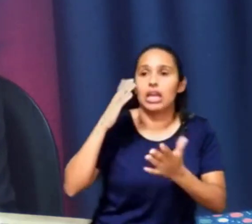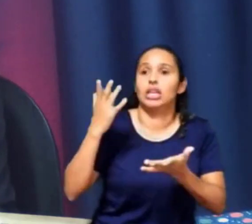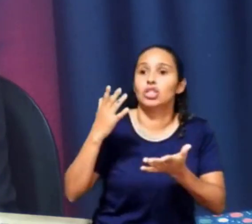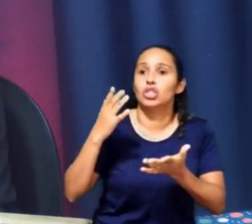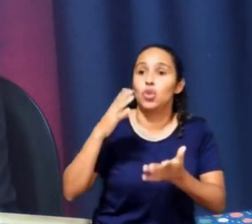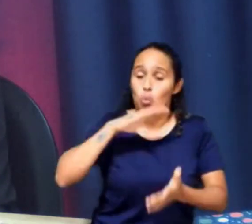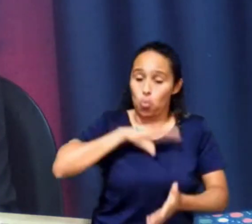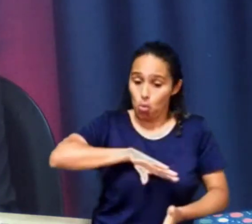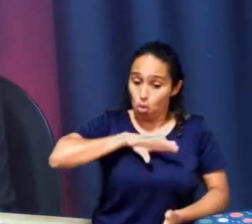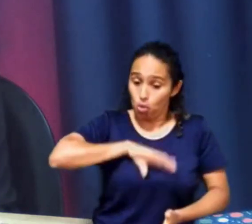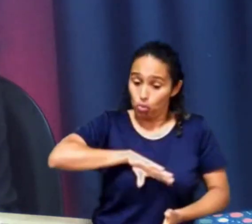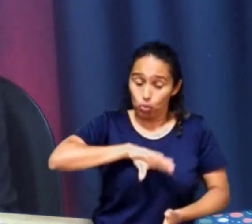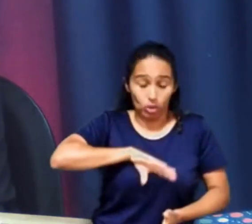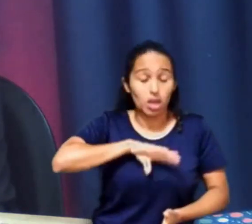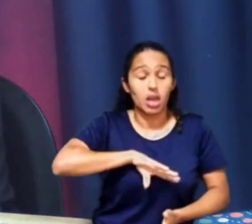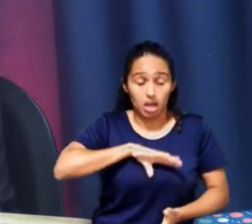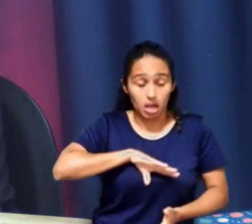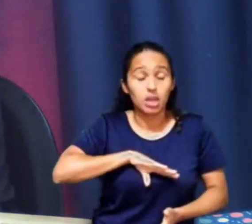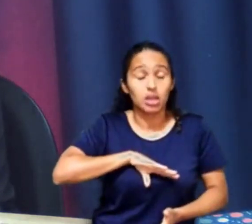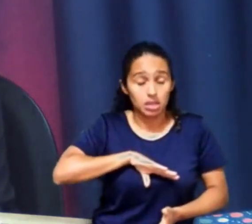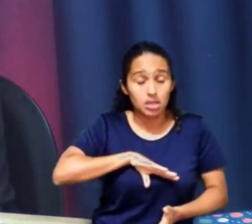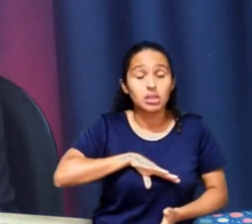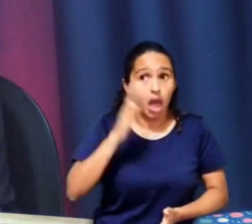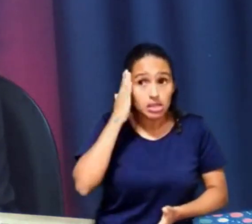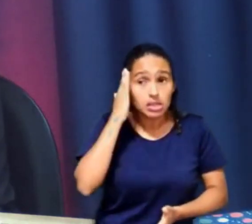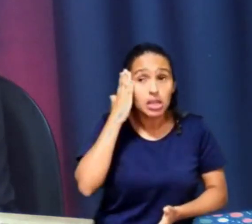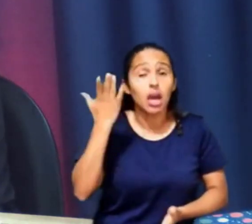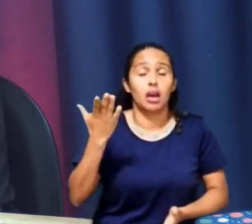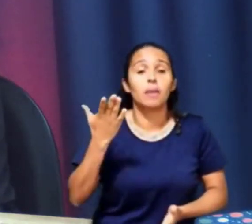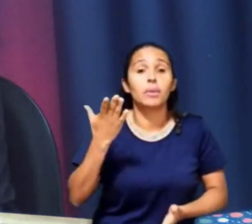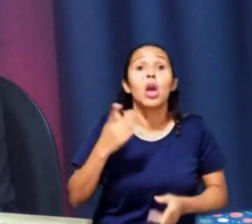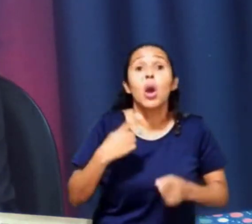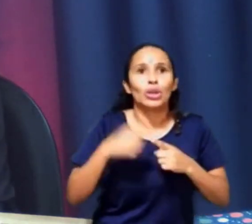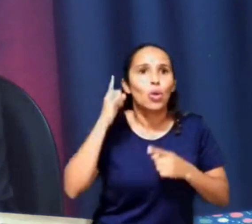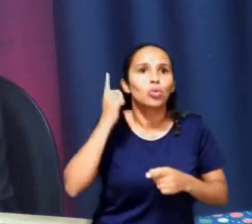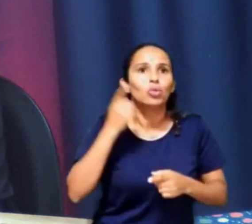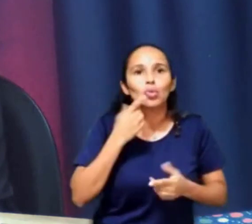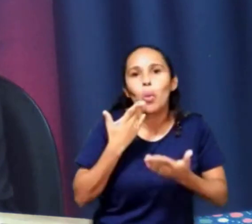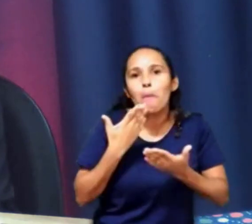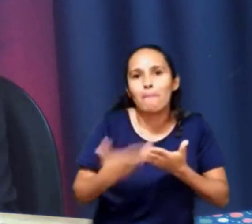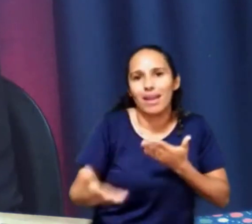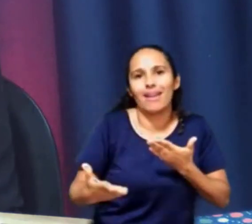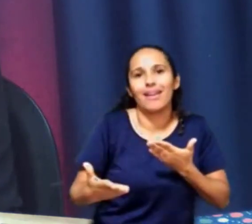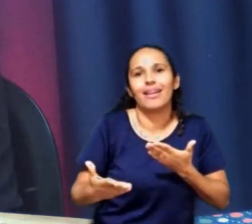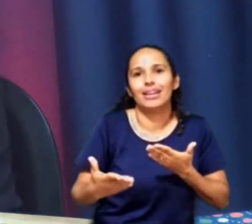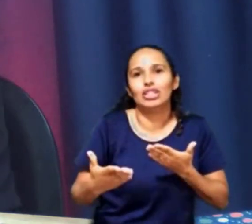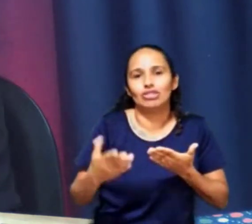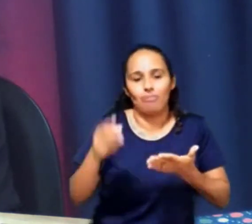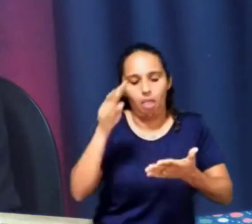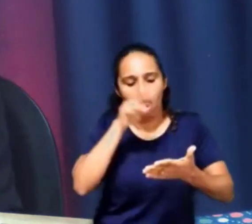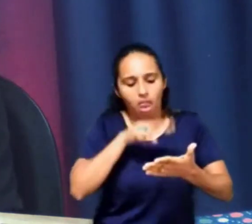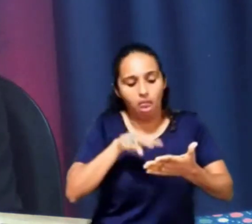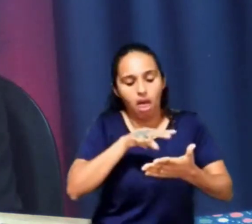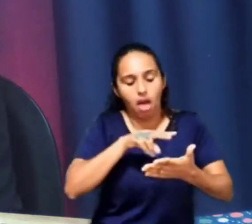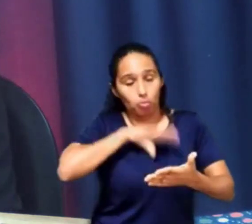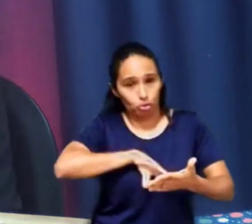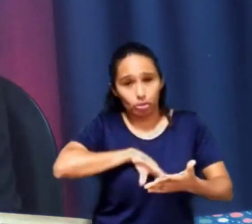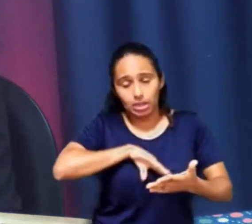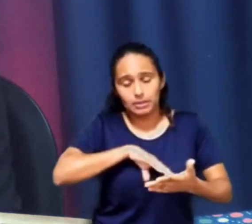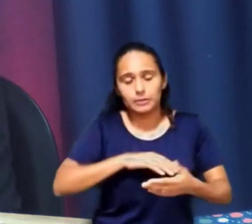Libras, o surdo perde muito, né? Porque se a gente percebe algumas